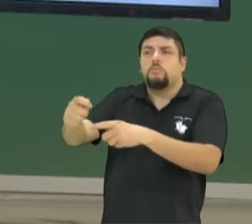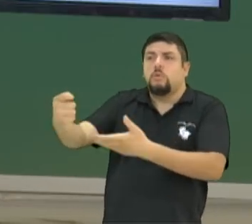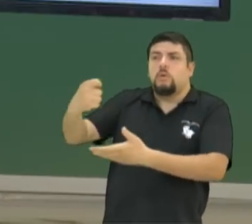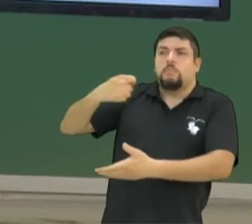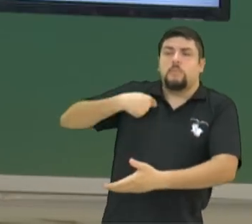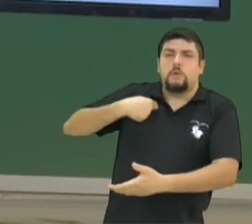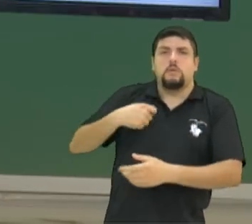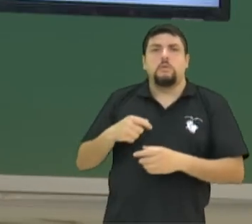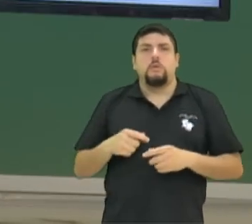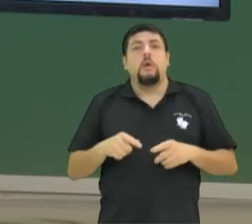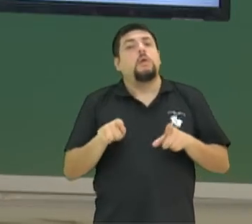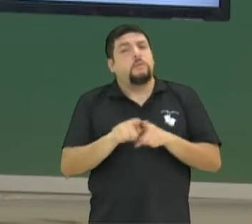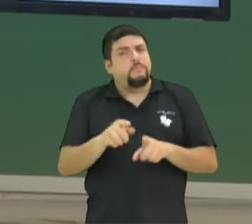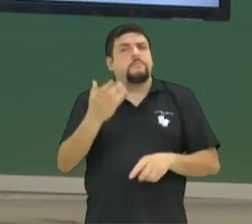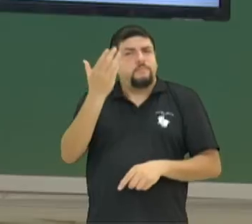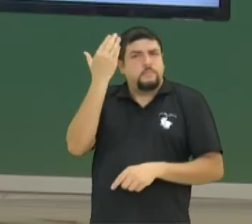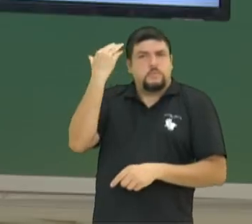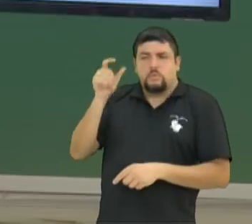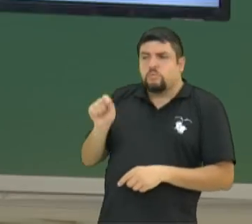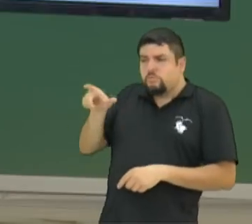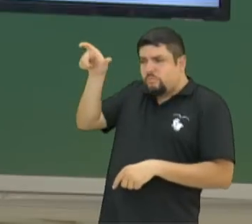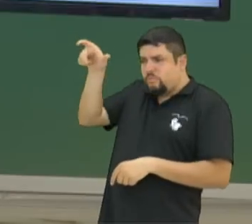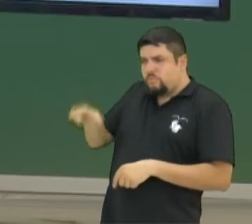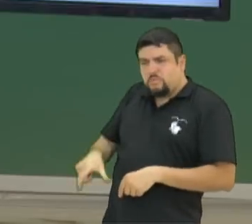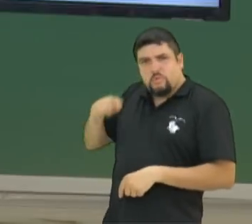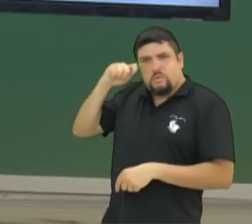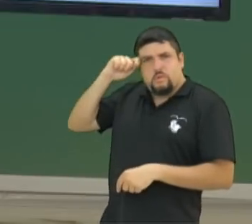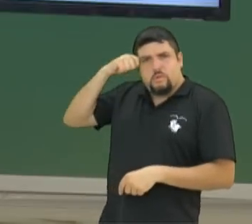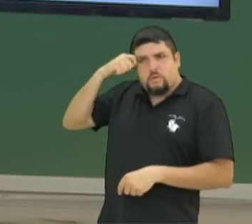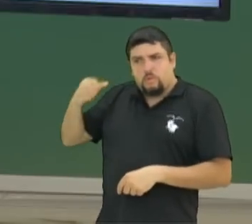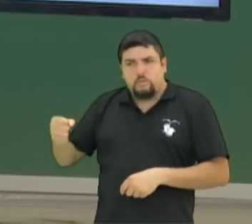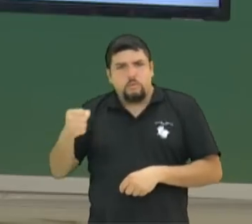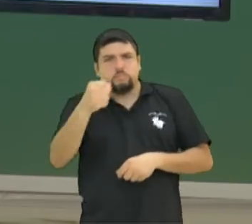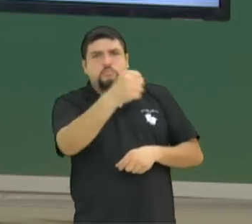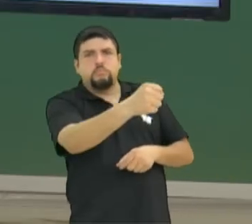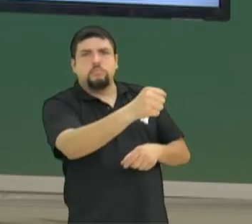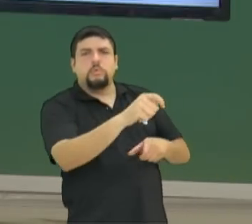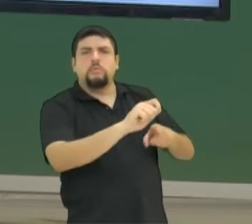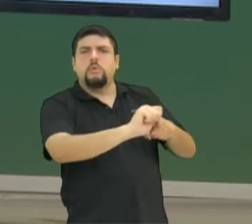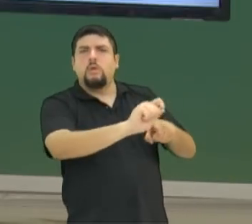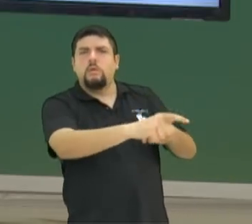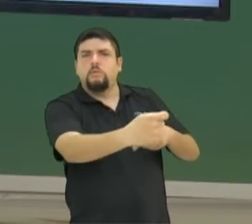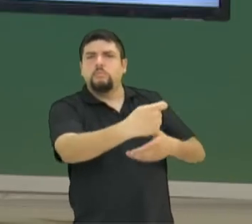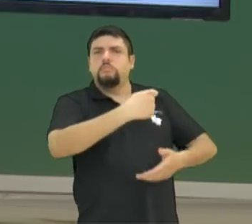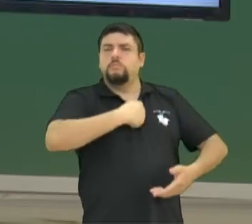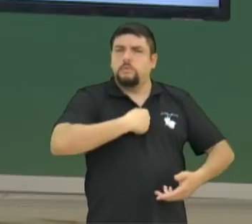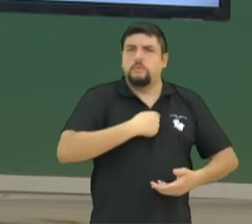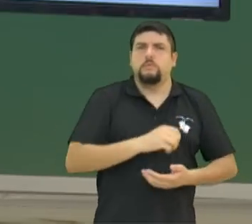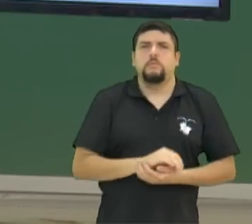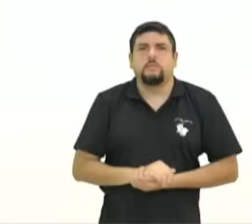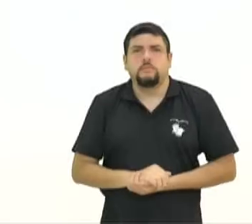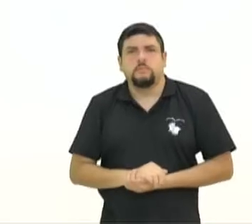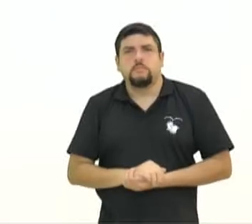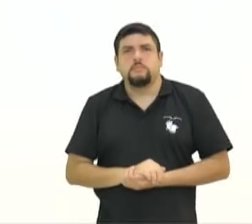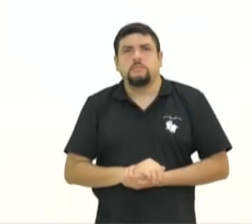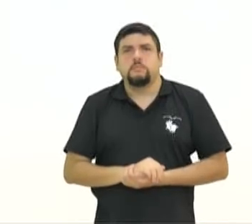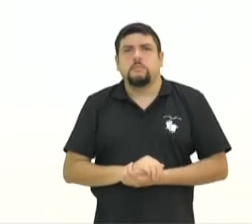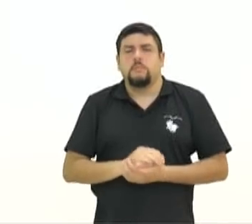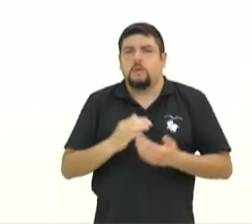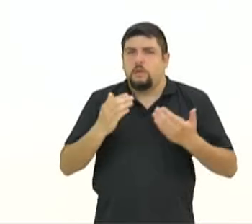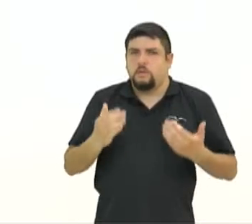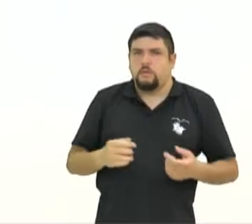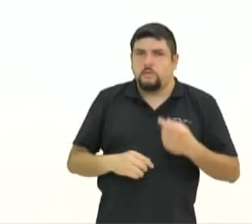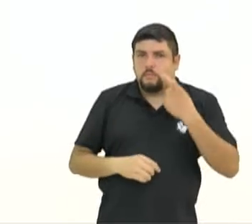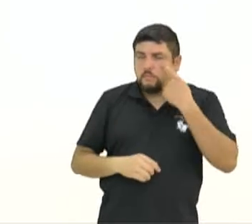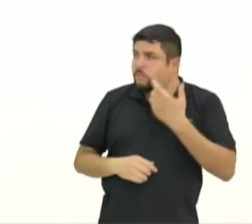eram então alugados como mercadoria. E daí aqui eu trago uma imagem para vocês, Boutique do Condornet, também do